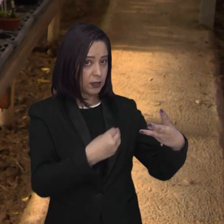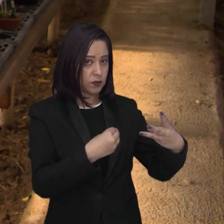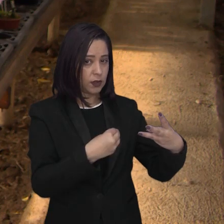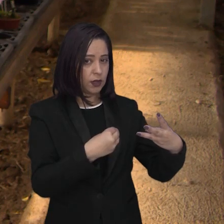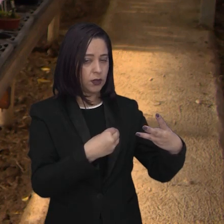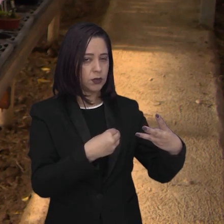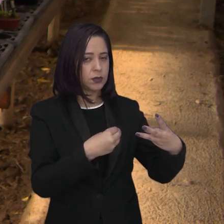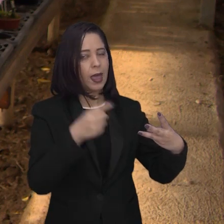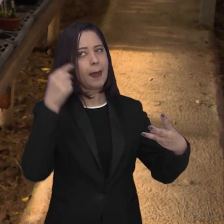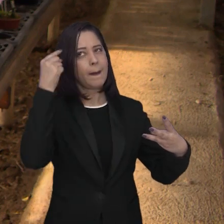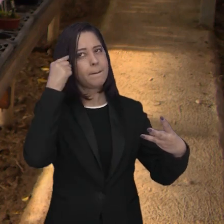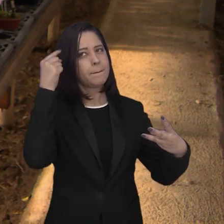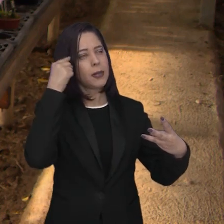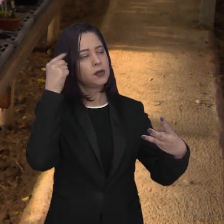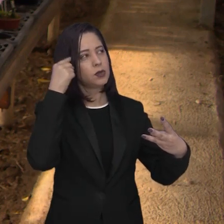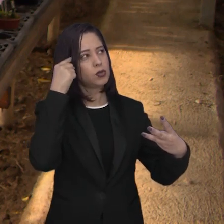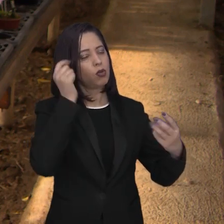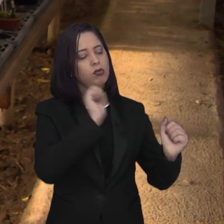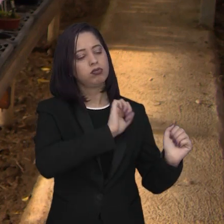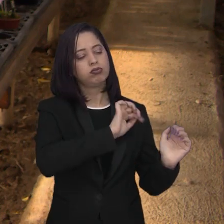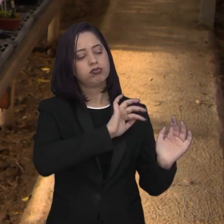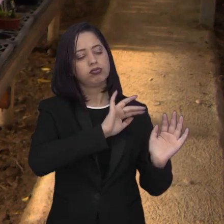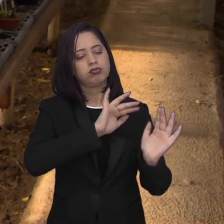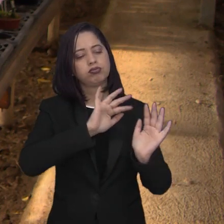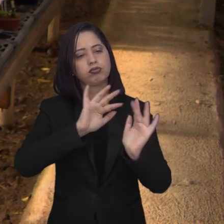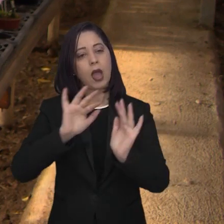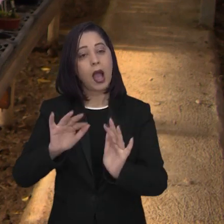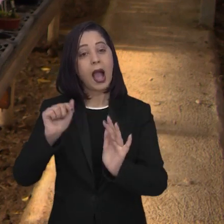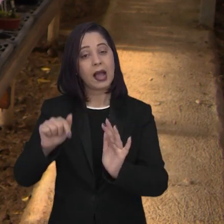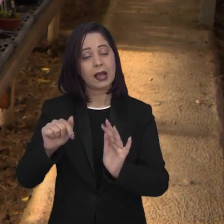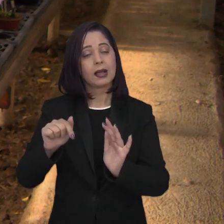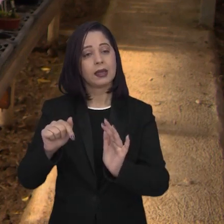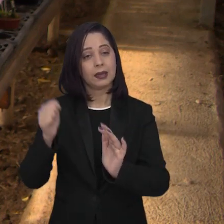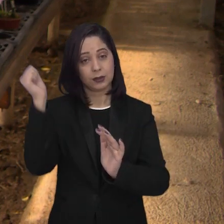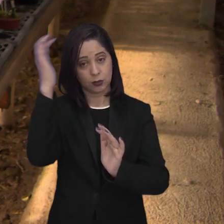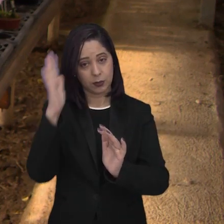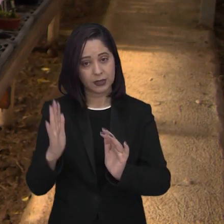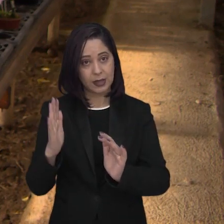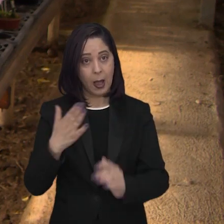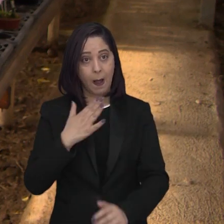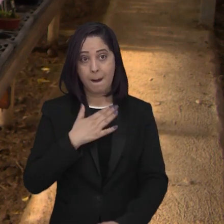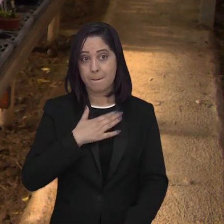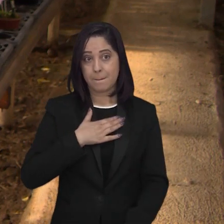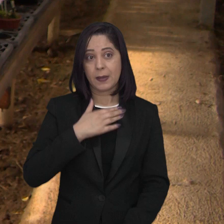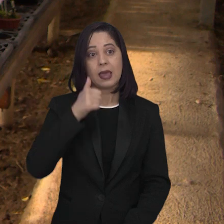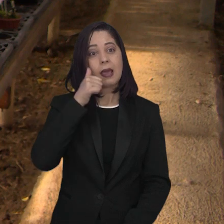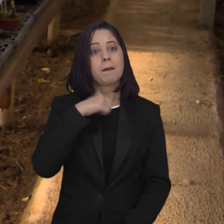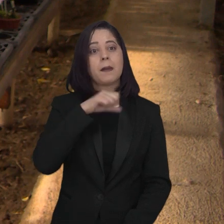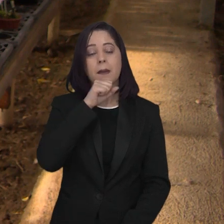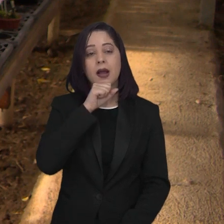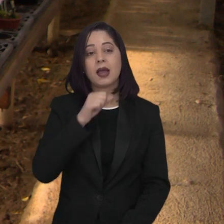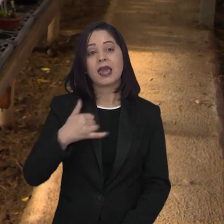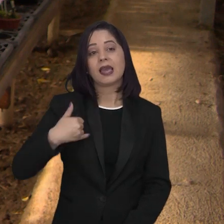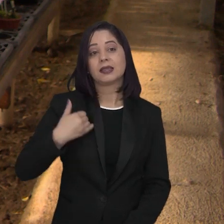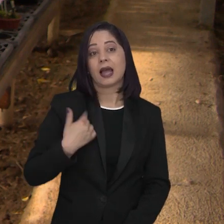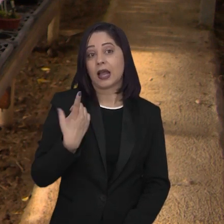decidiram vir em família. A minha mãe tinha 10 anos e os meus tios eram